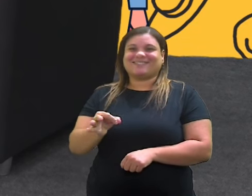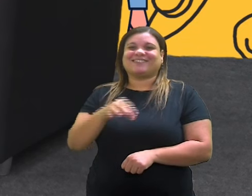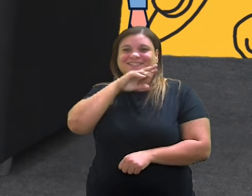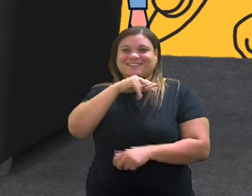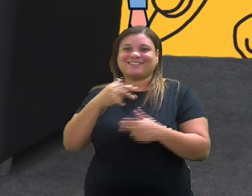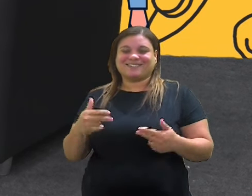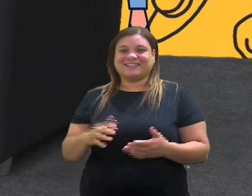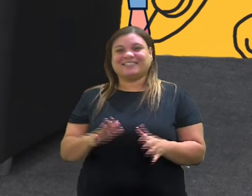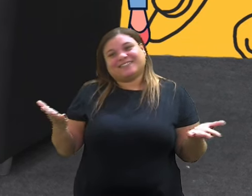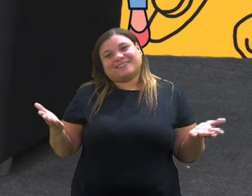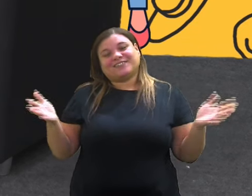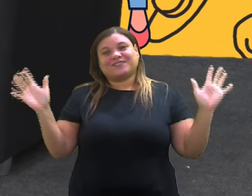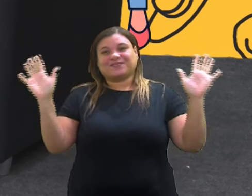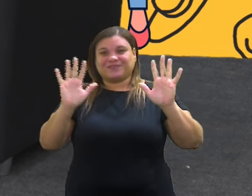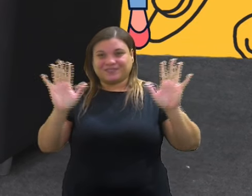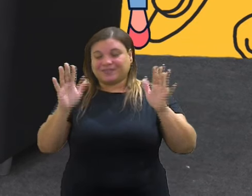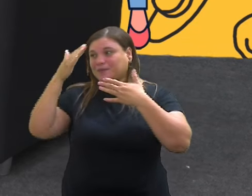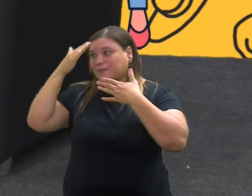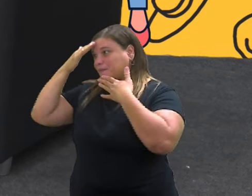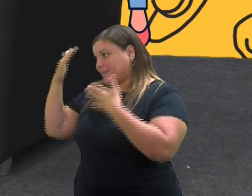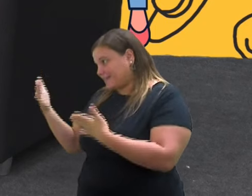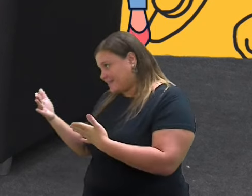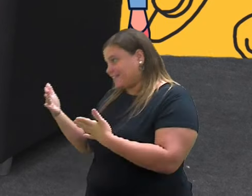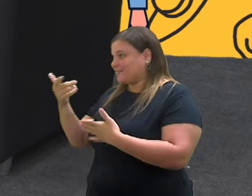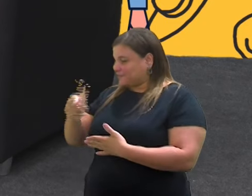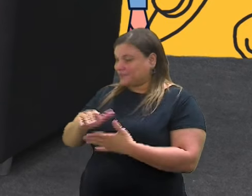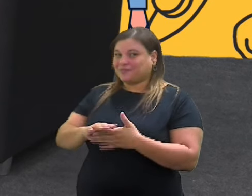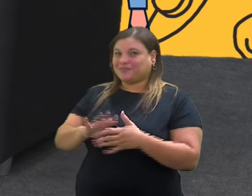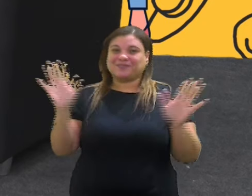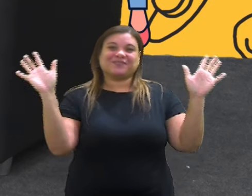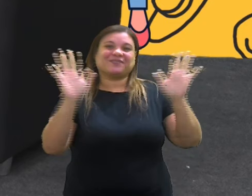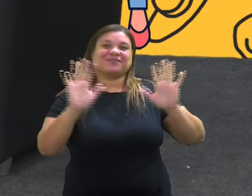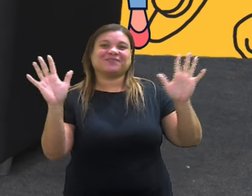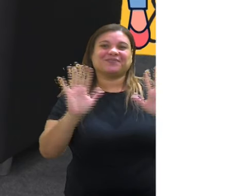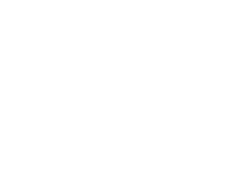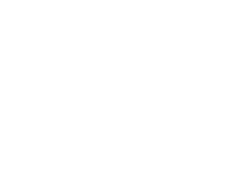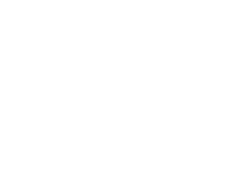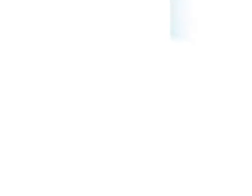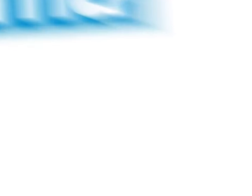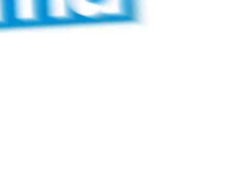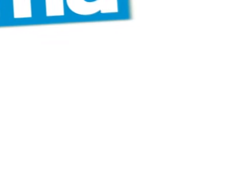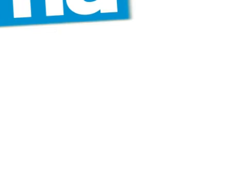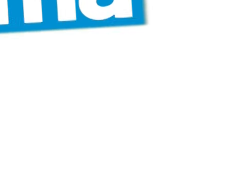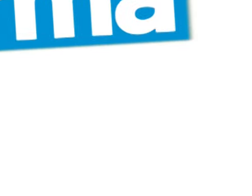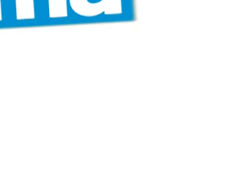até o próximo encontro, pessoal. Muito obrigada, doutora Maressa. Obrigada. Tchau. Tchau.